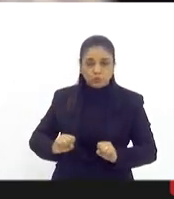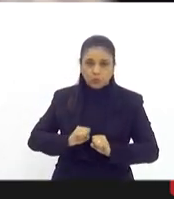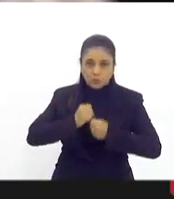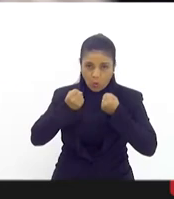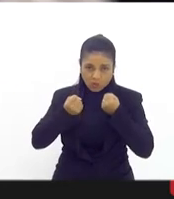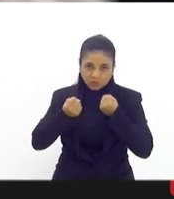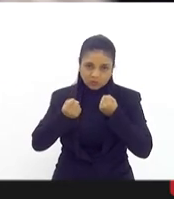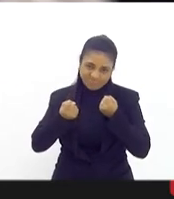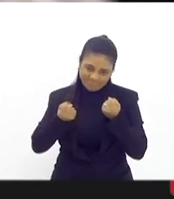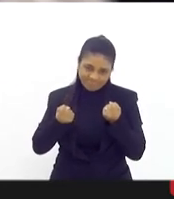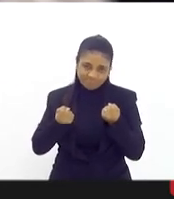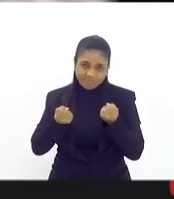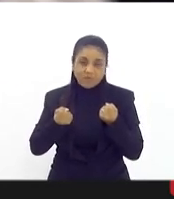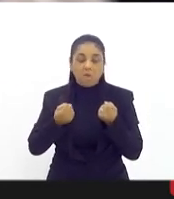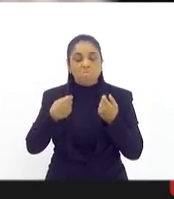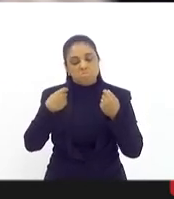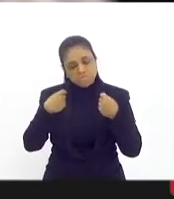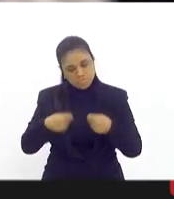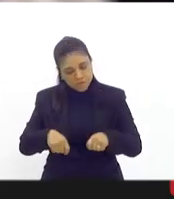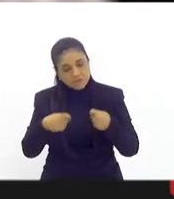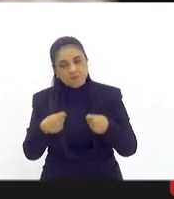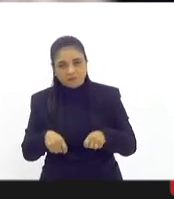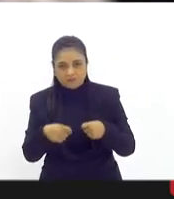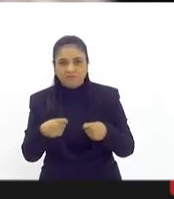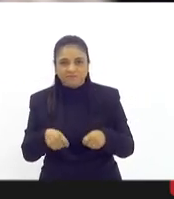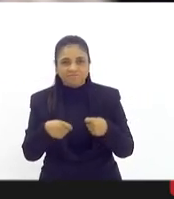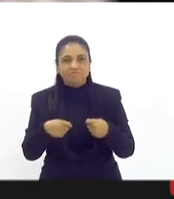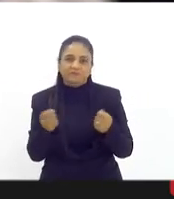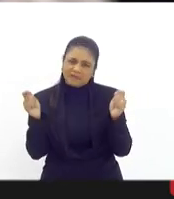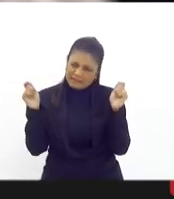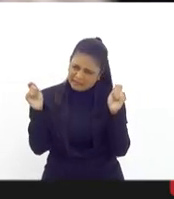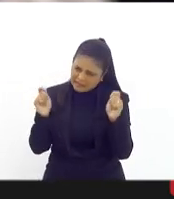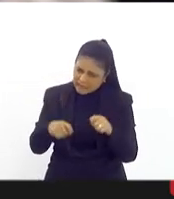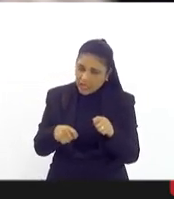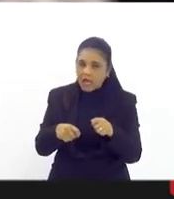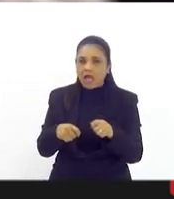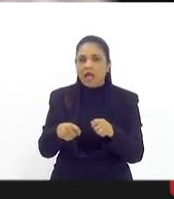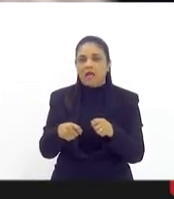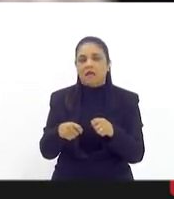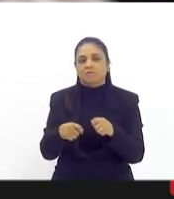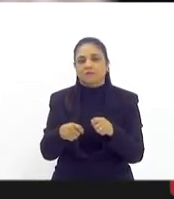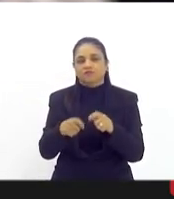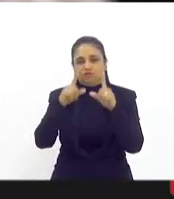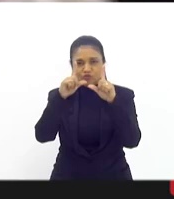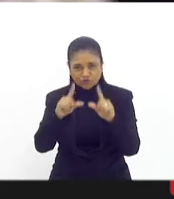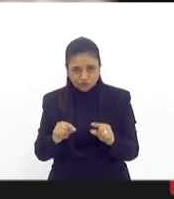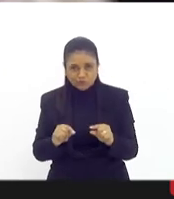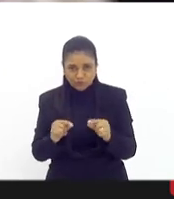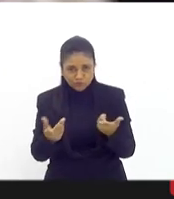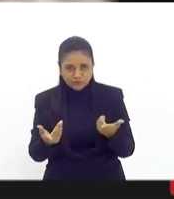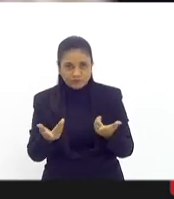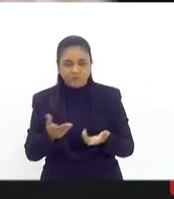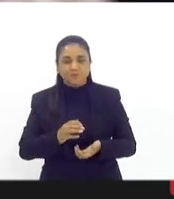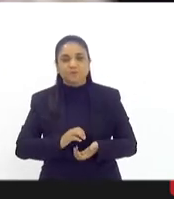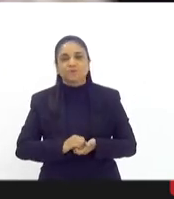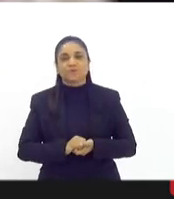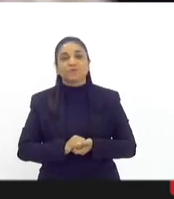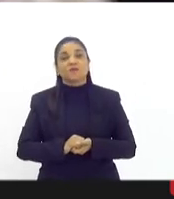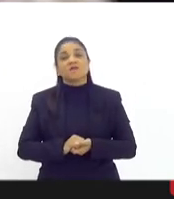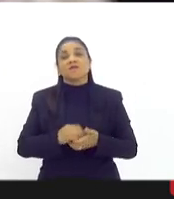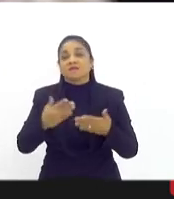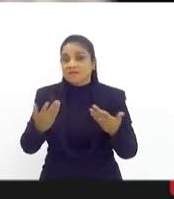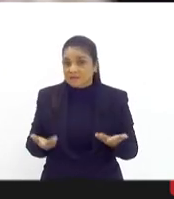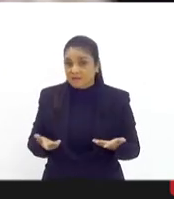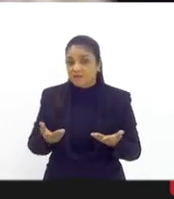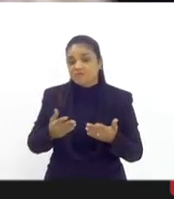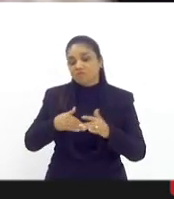utopia? Lógico que é. Mas a gente tem como fazer com que ele volte para os bueiros de onde não deve sair. Né? Assim como a gente já